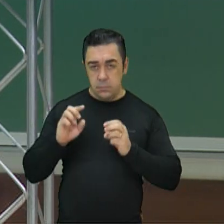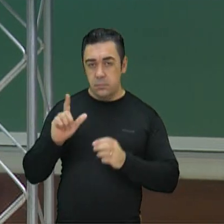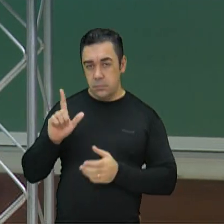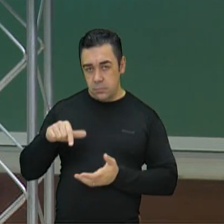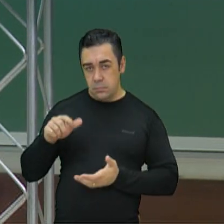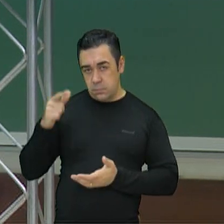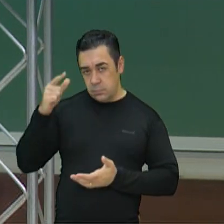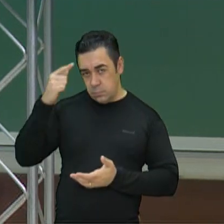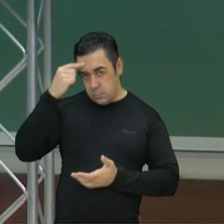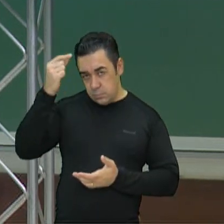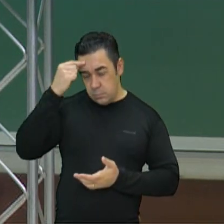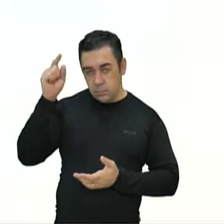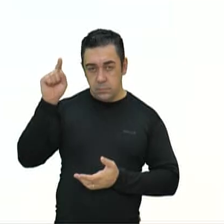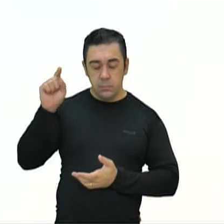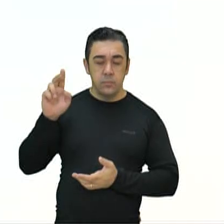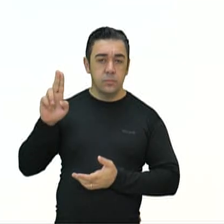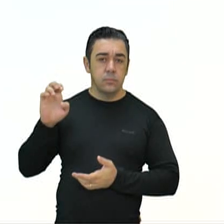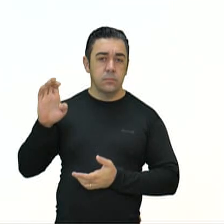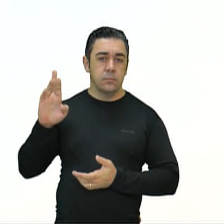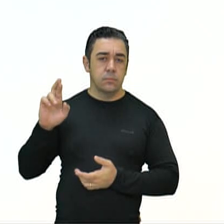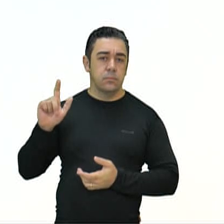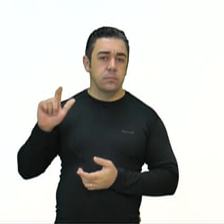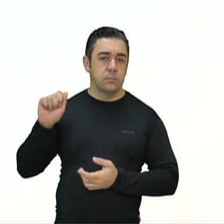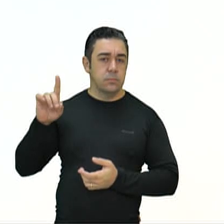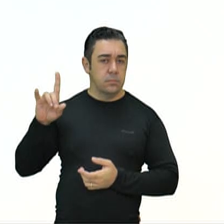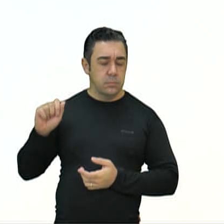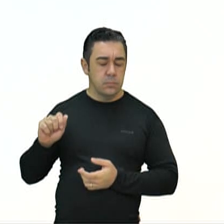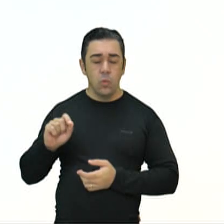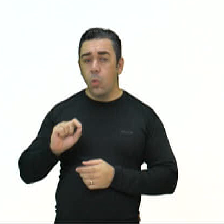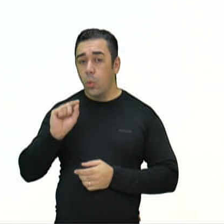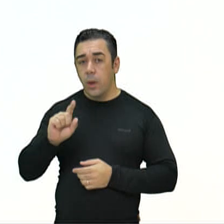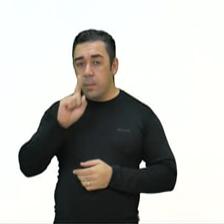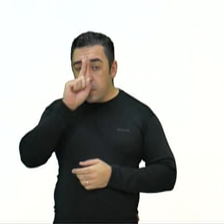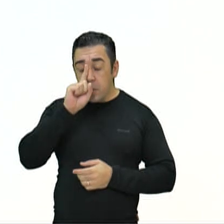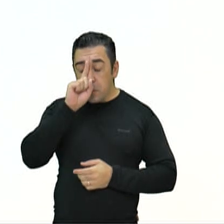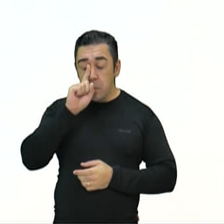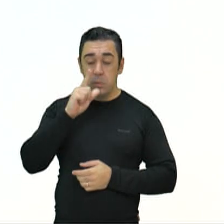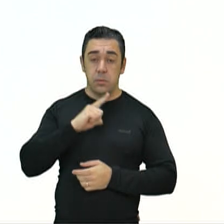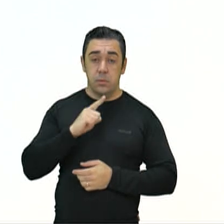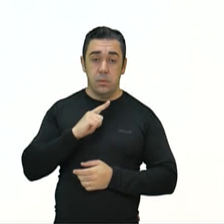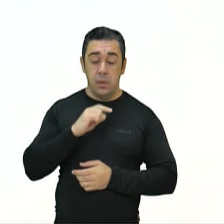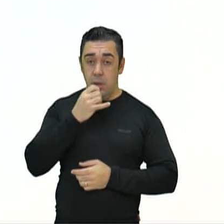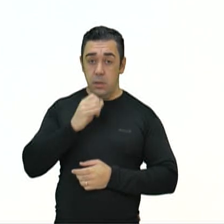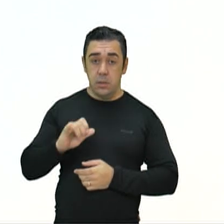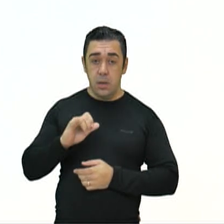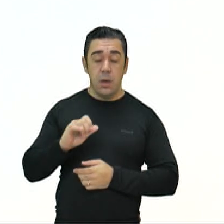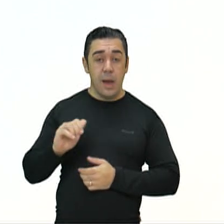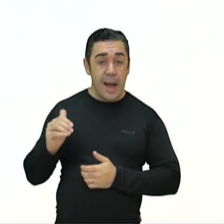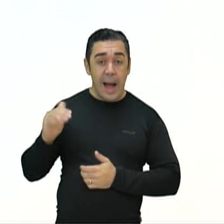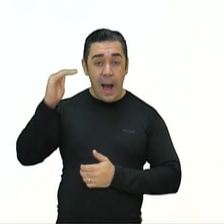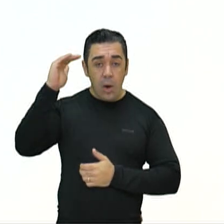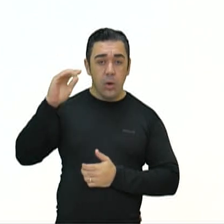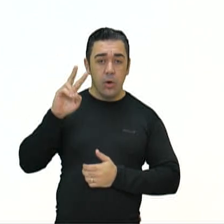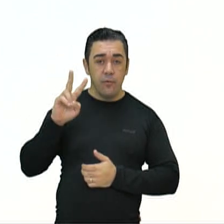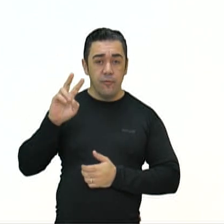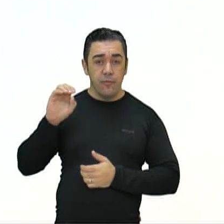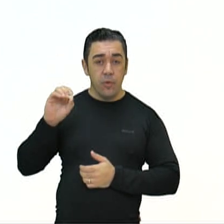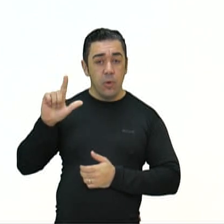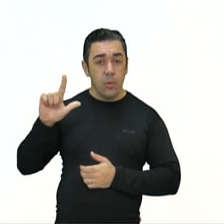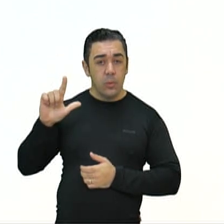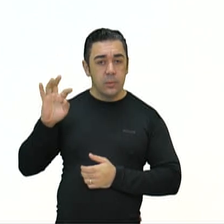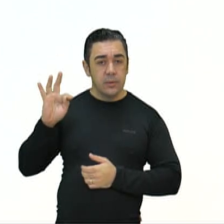Uberlândia, comumente se ouve falar dos perigos da alta voltagem em dispositivos elétricos. Todavia, uma alta